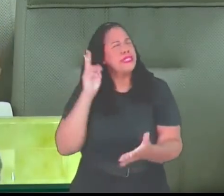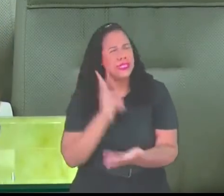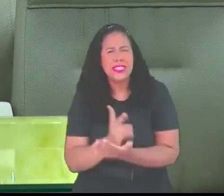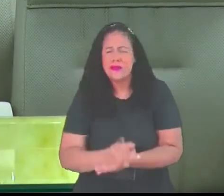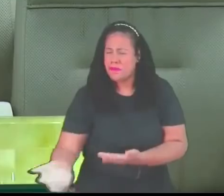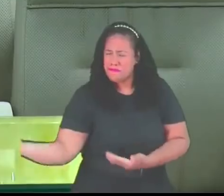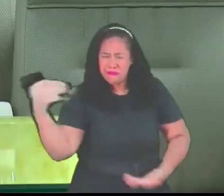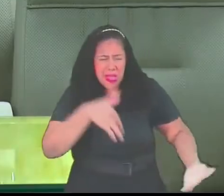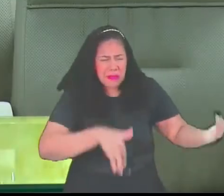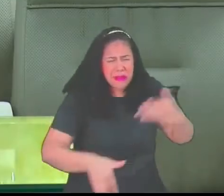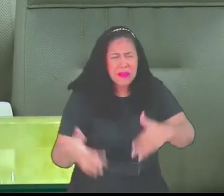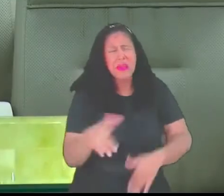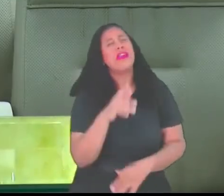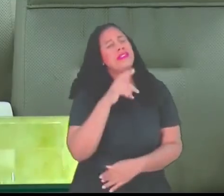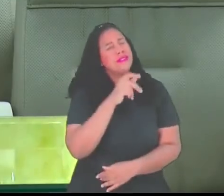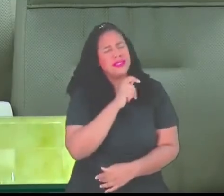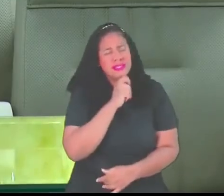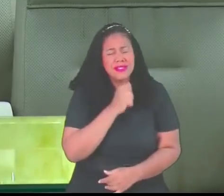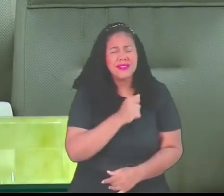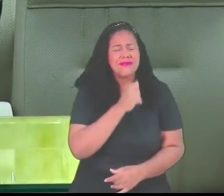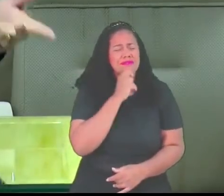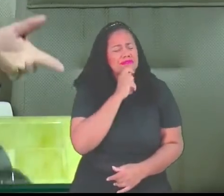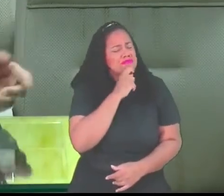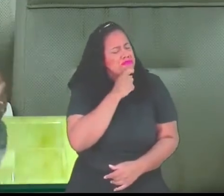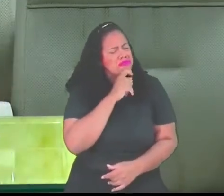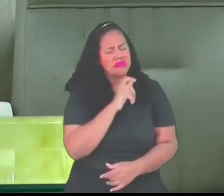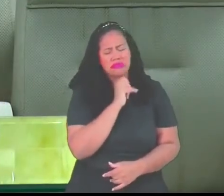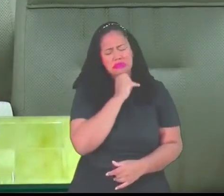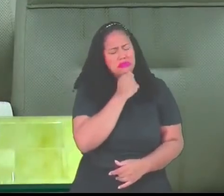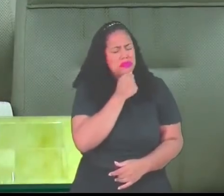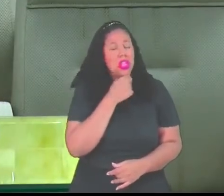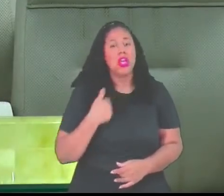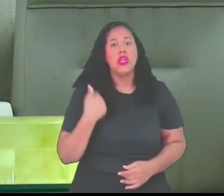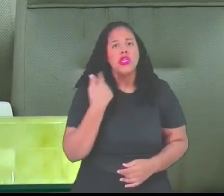nos entristece. Ficamos desconfiados,